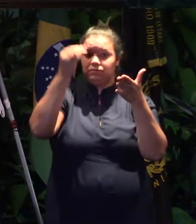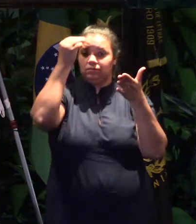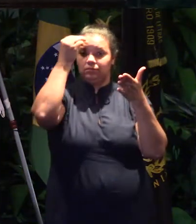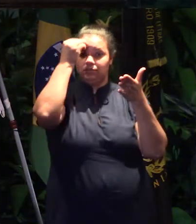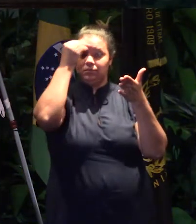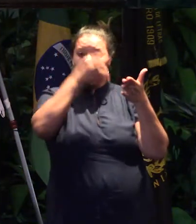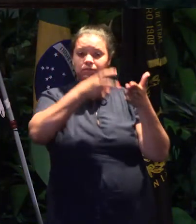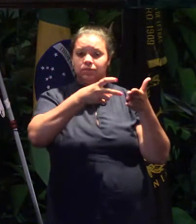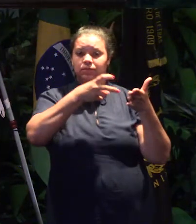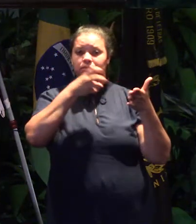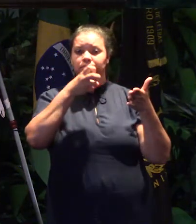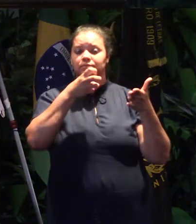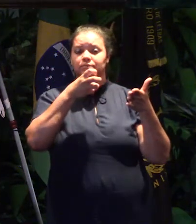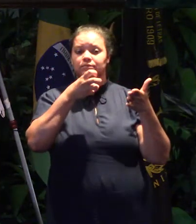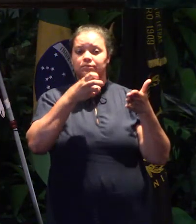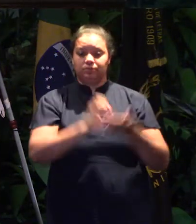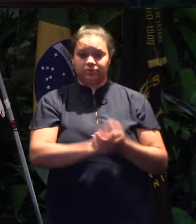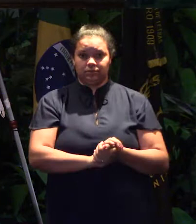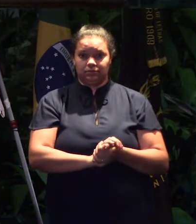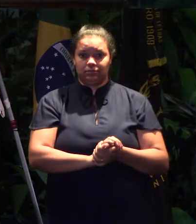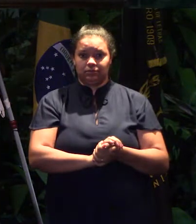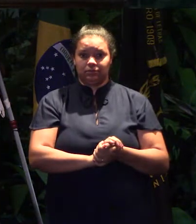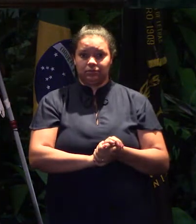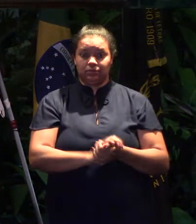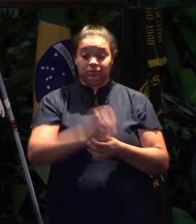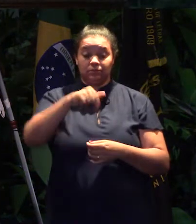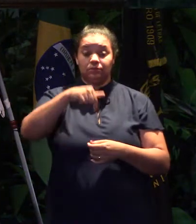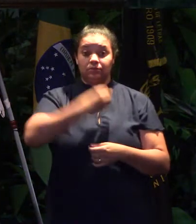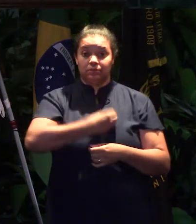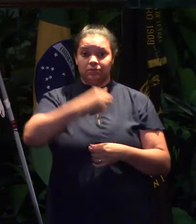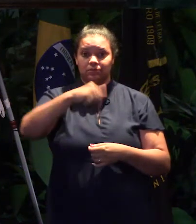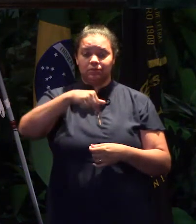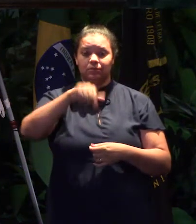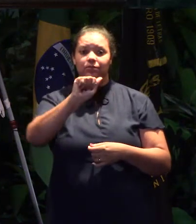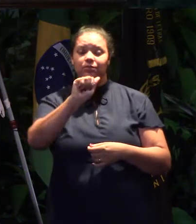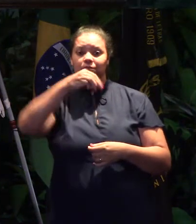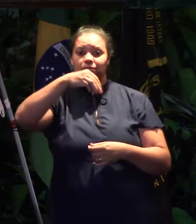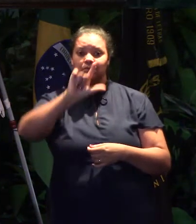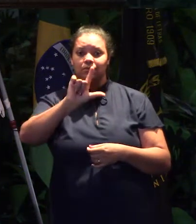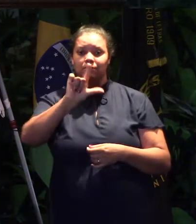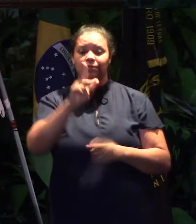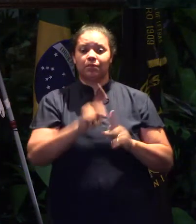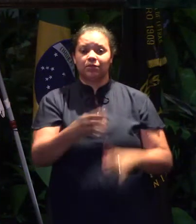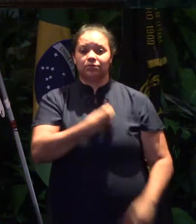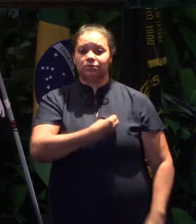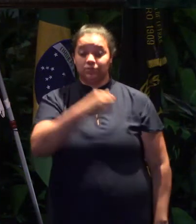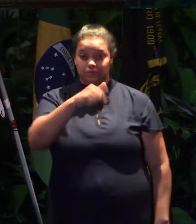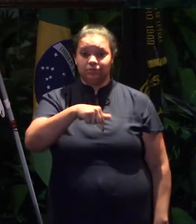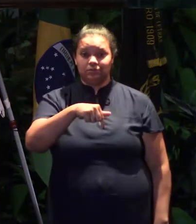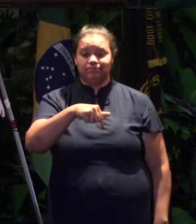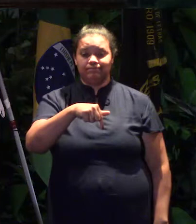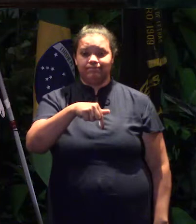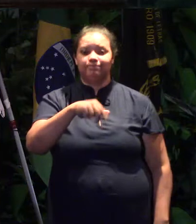Né? Estamos em uma academia de letras. Todos aqui presentes são, supostamente, são leitores,